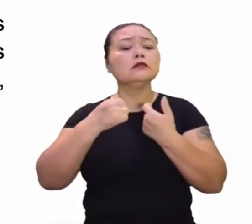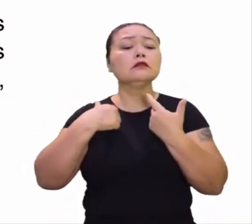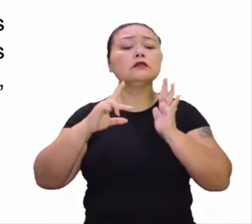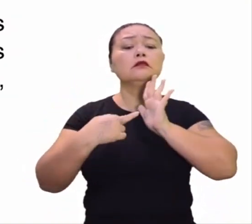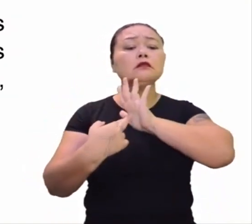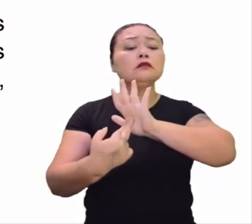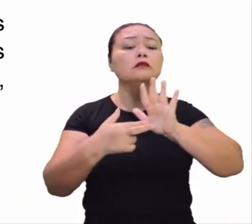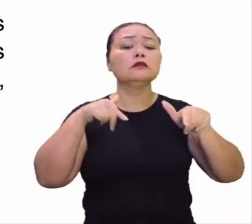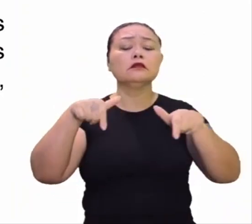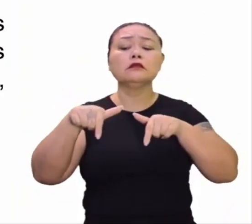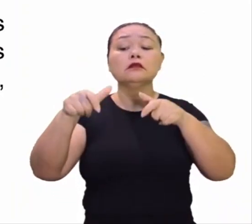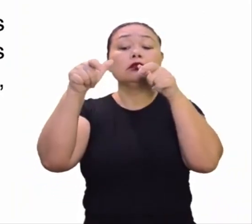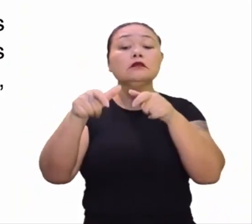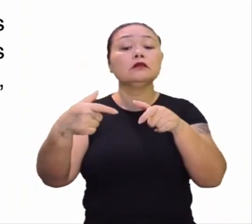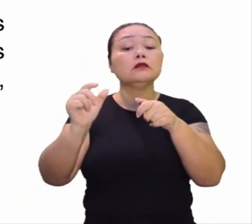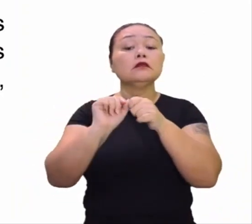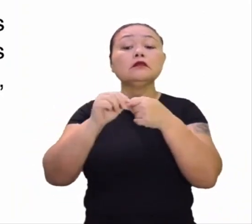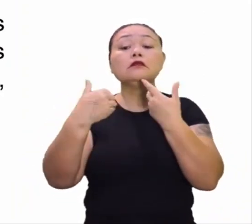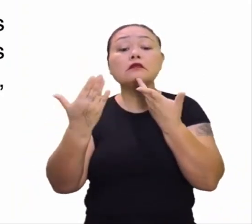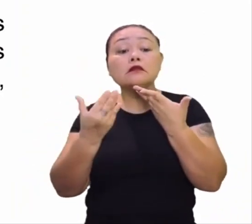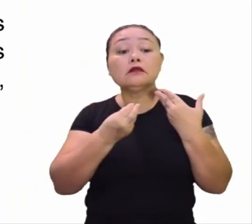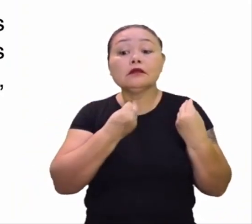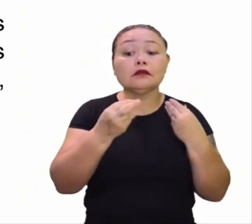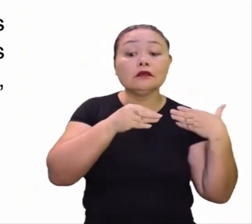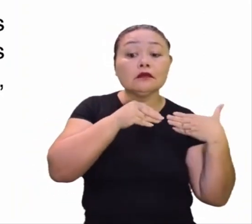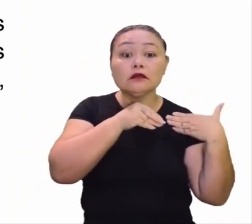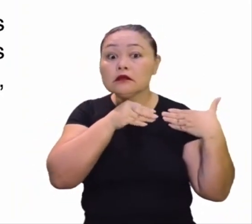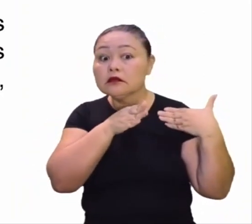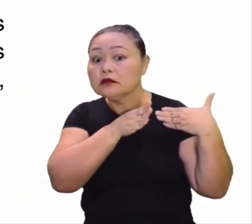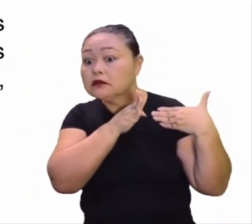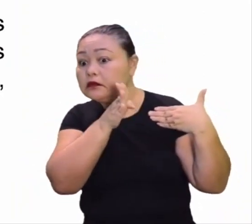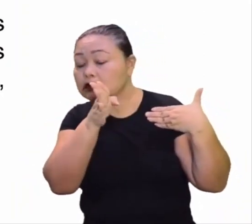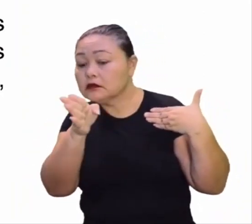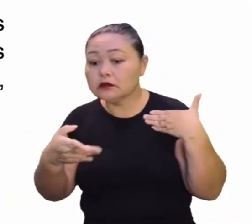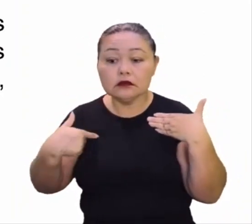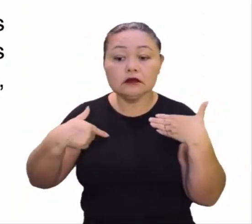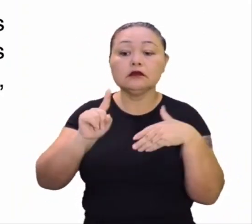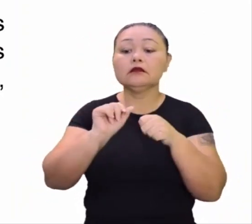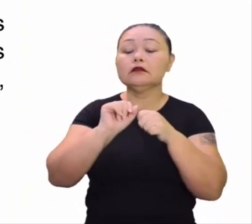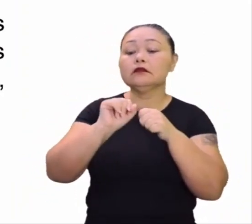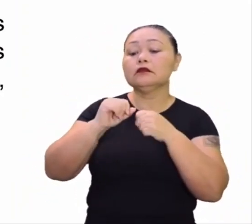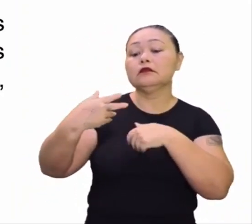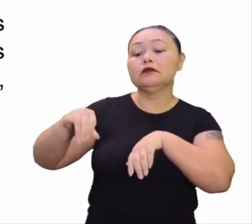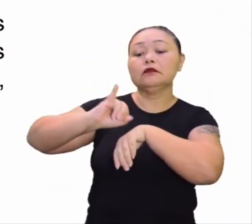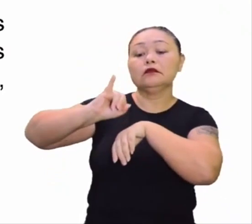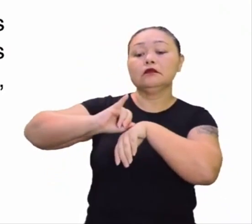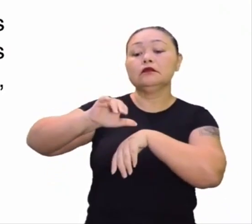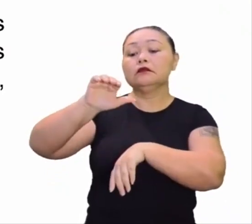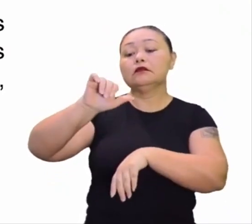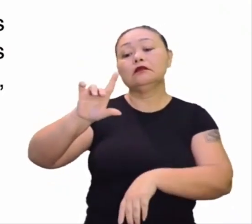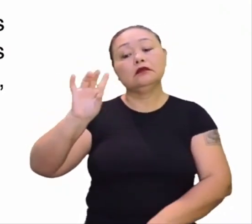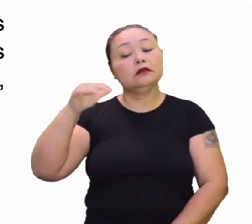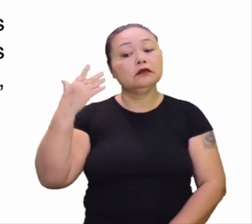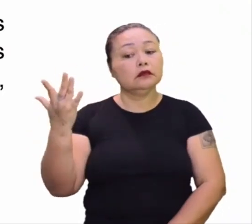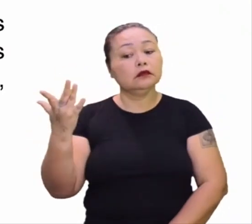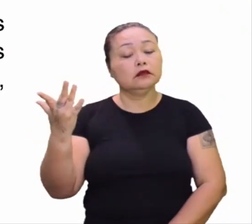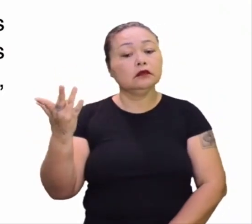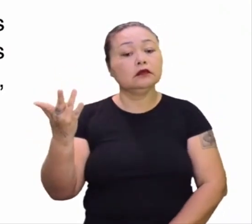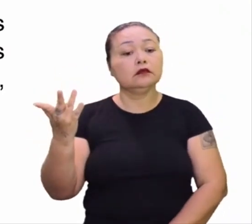previsto, representou para os trabalhadores locais uma via de saída para as grandes capitais. Olha